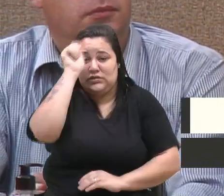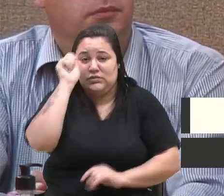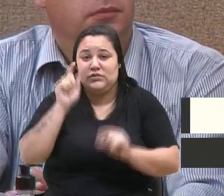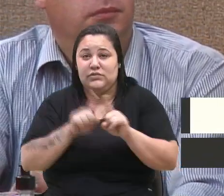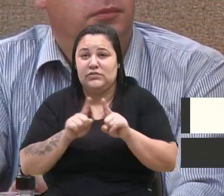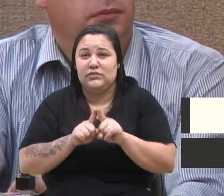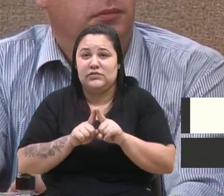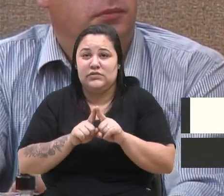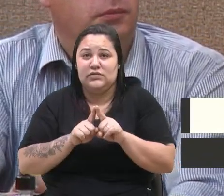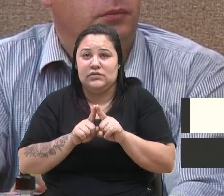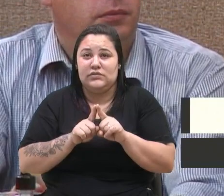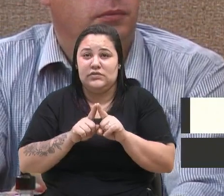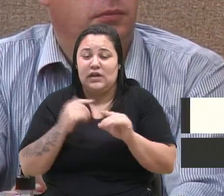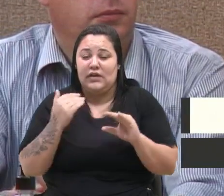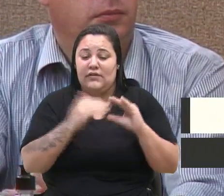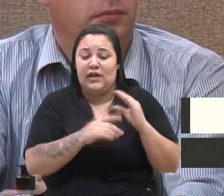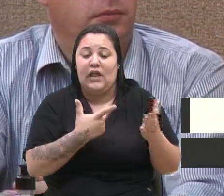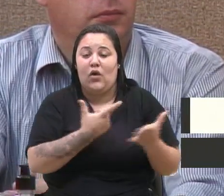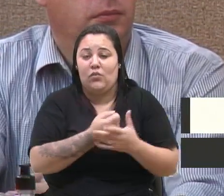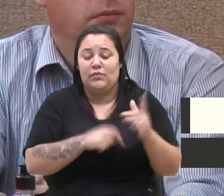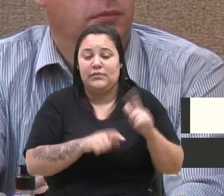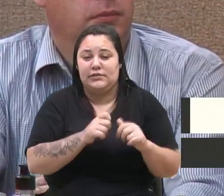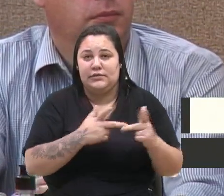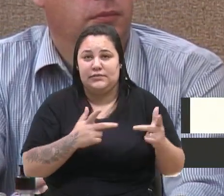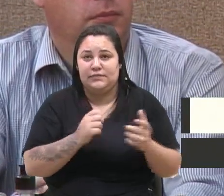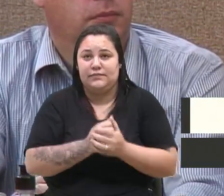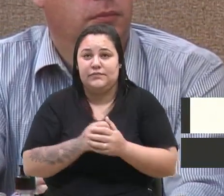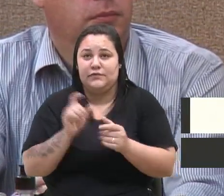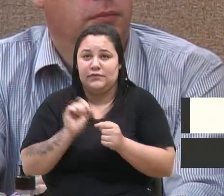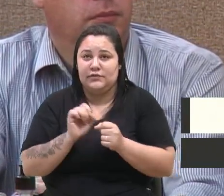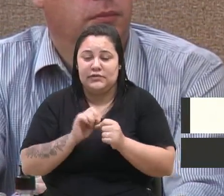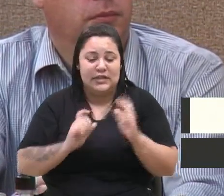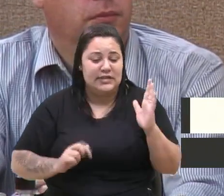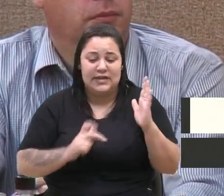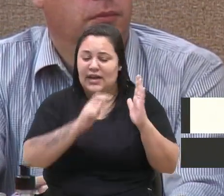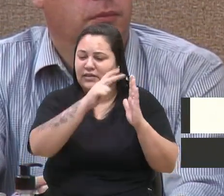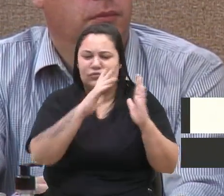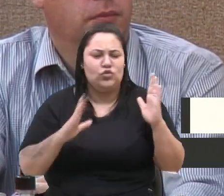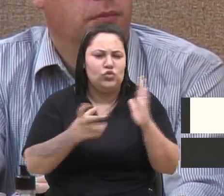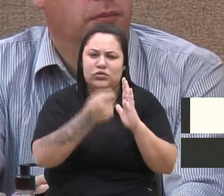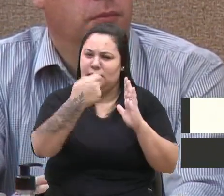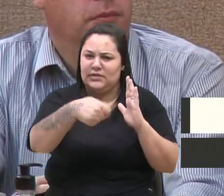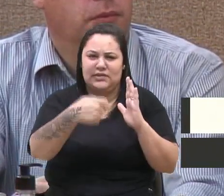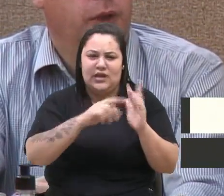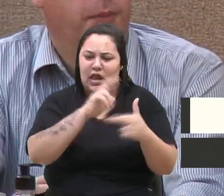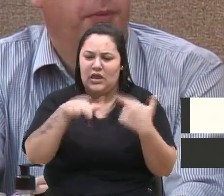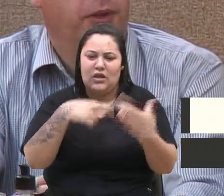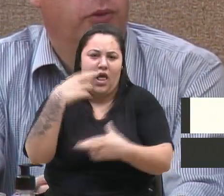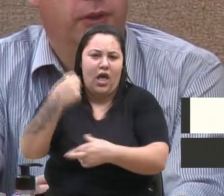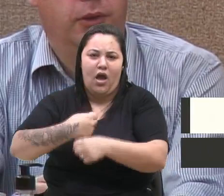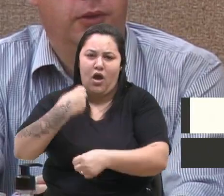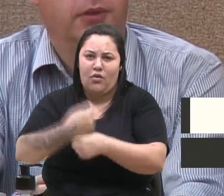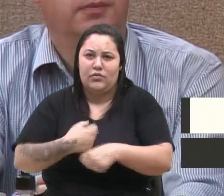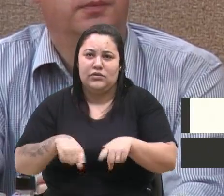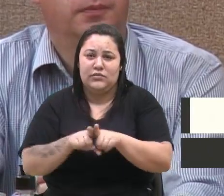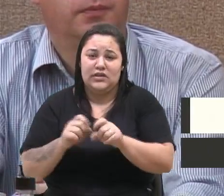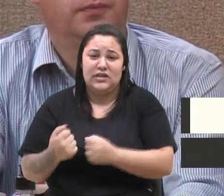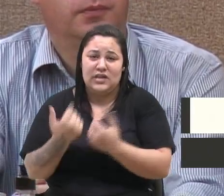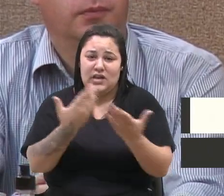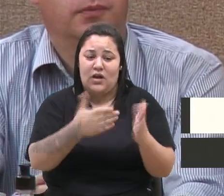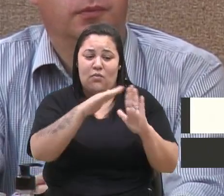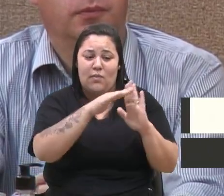seja destinada a essa compra. Fizemos escada, bom, enfim, tudo que é... Inclusive, entregamos uma lista